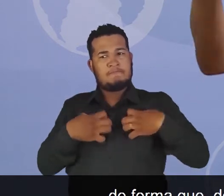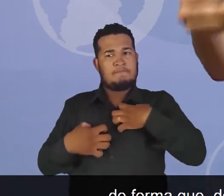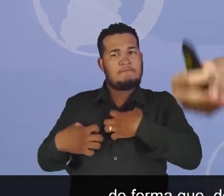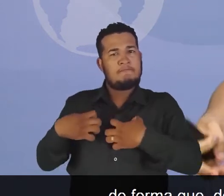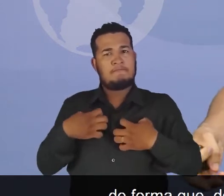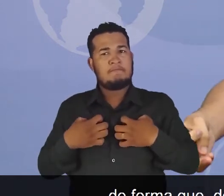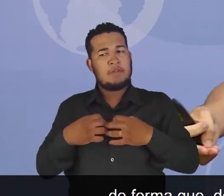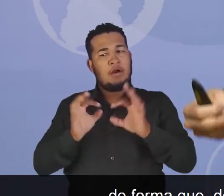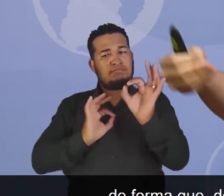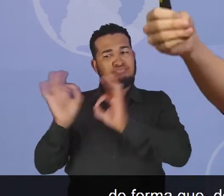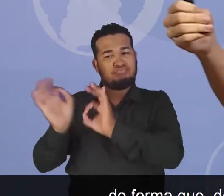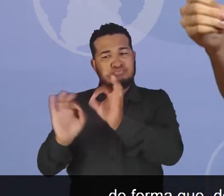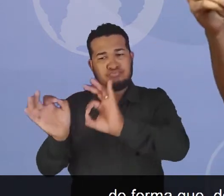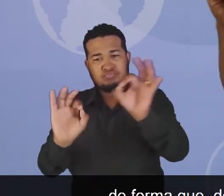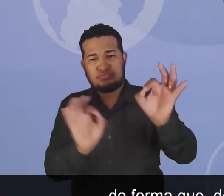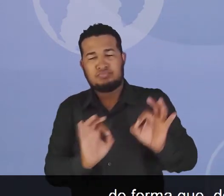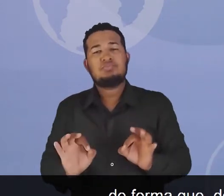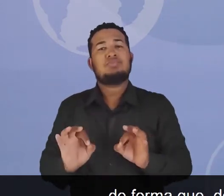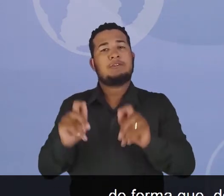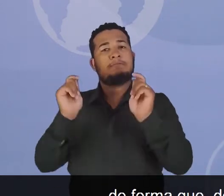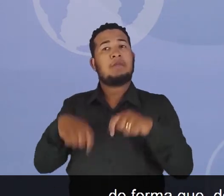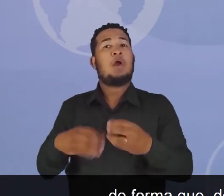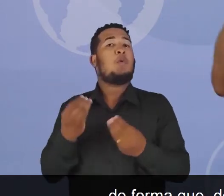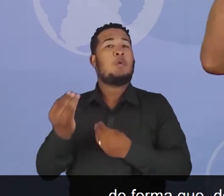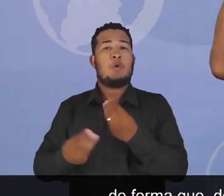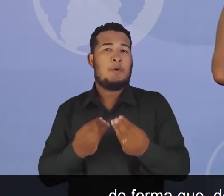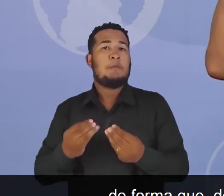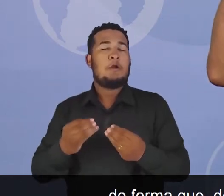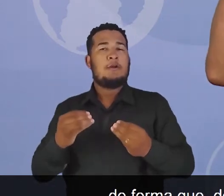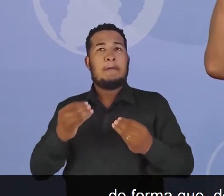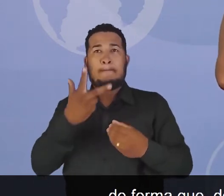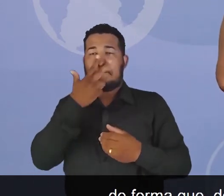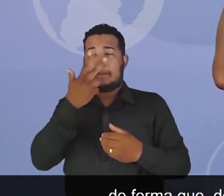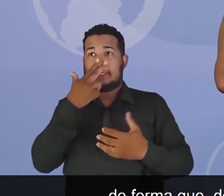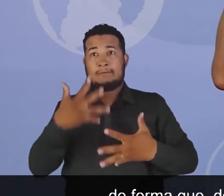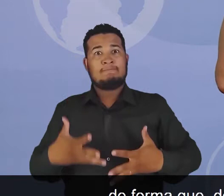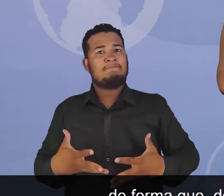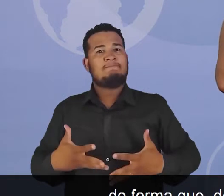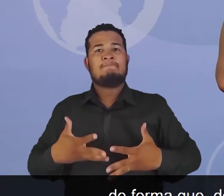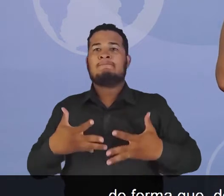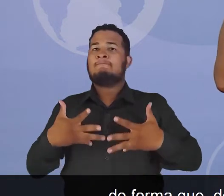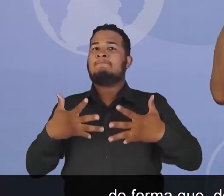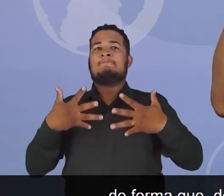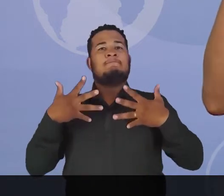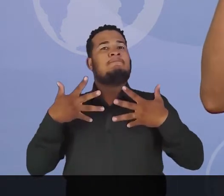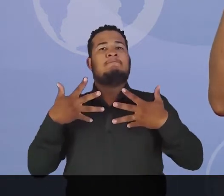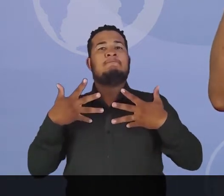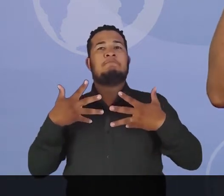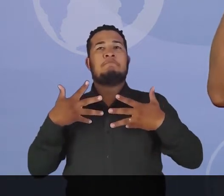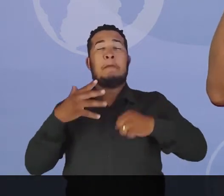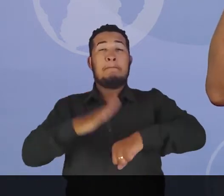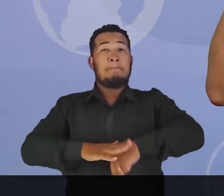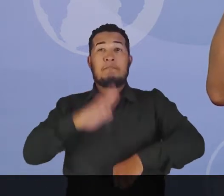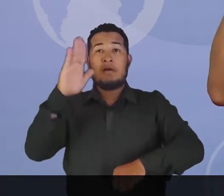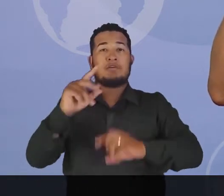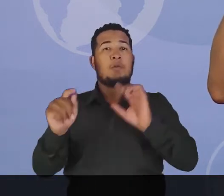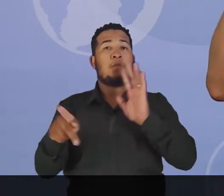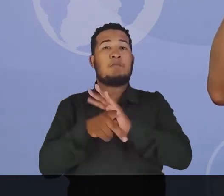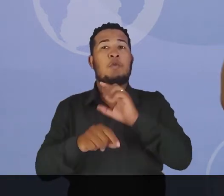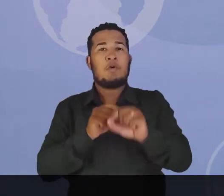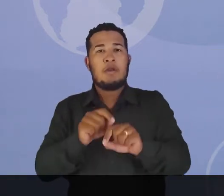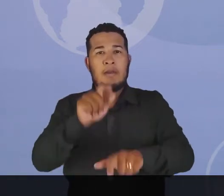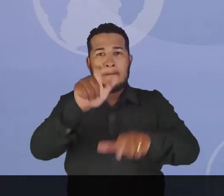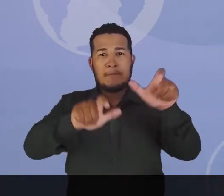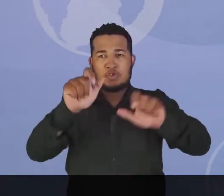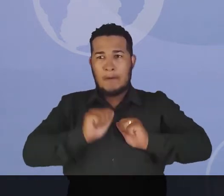dessa organização resulte a maior quantidade de felicidade possível para a maior quantidade